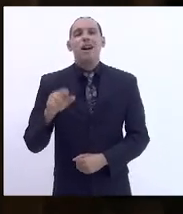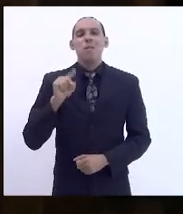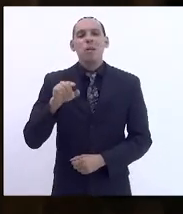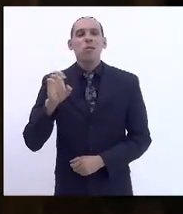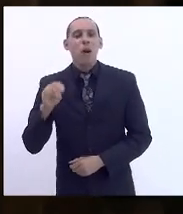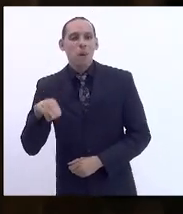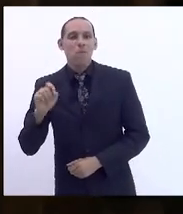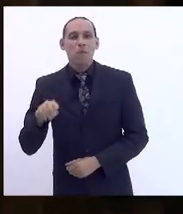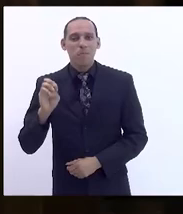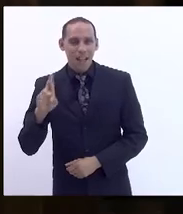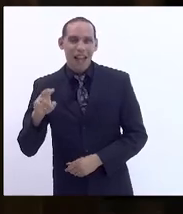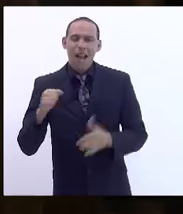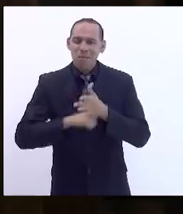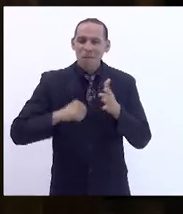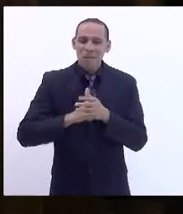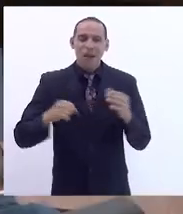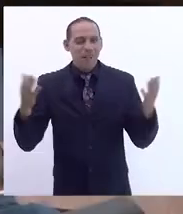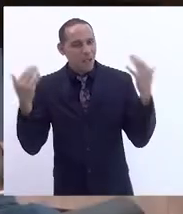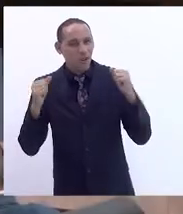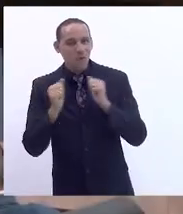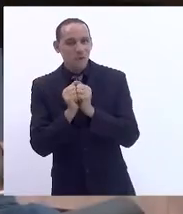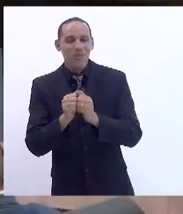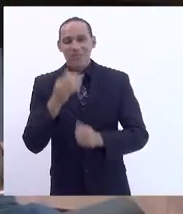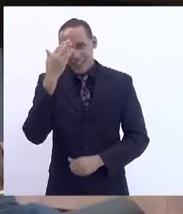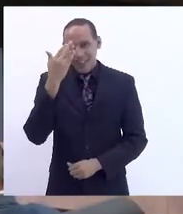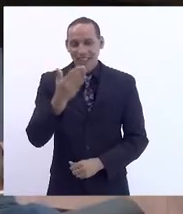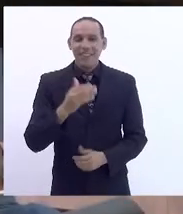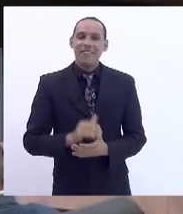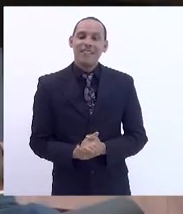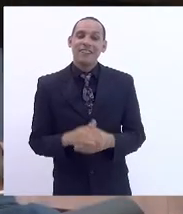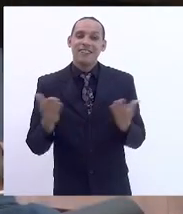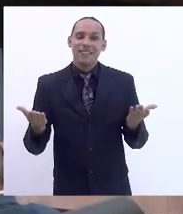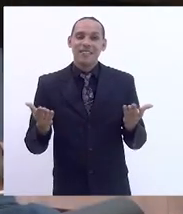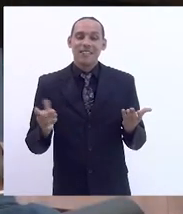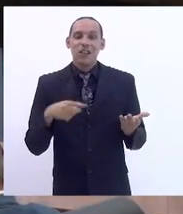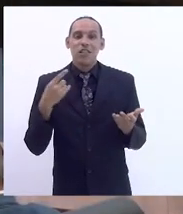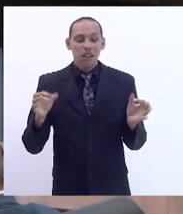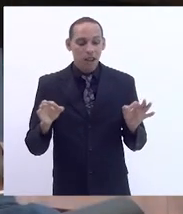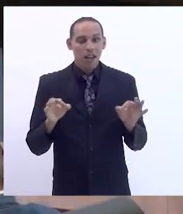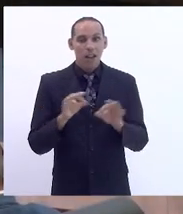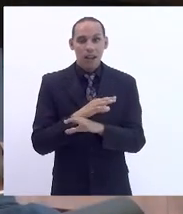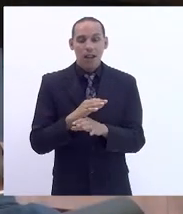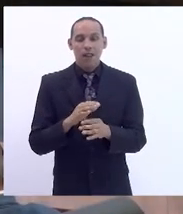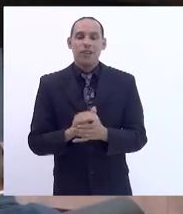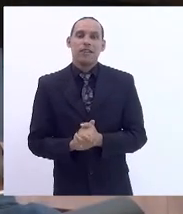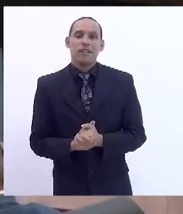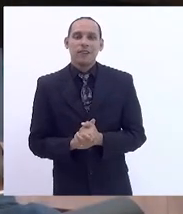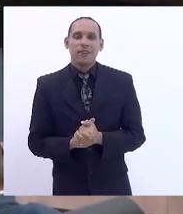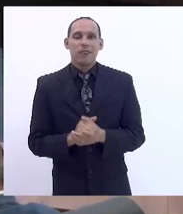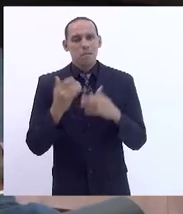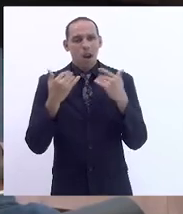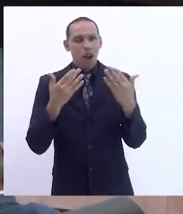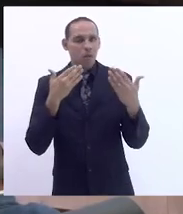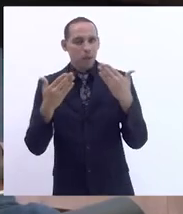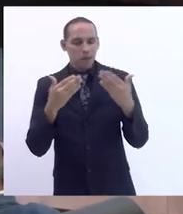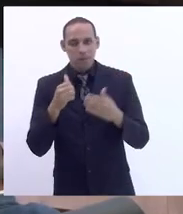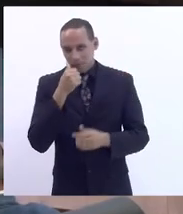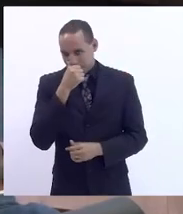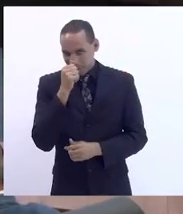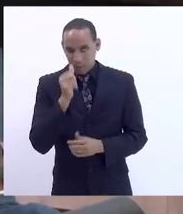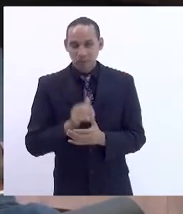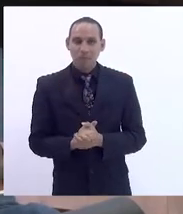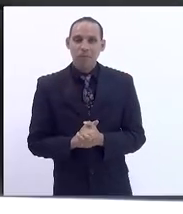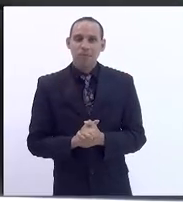toda luta Tamos aí obrigado bom a gente tá encerrando a nossa audiência pública